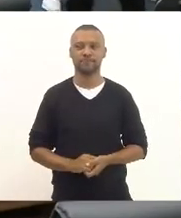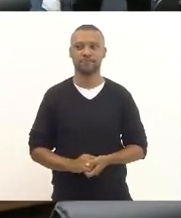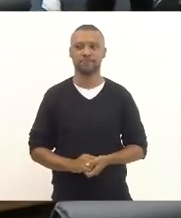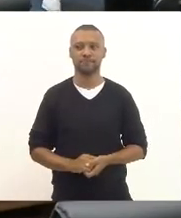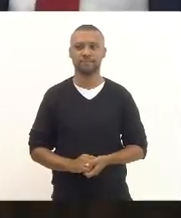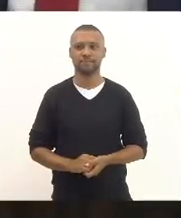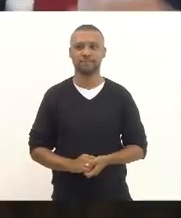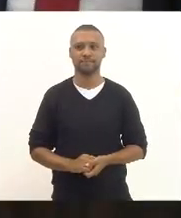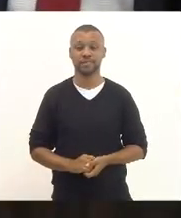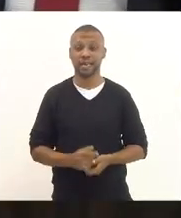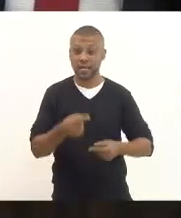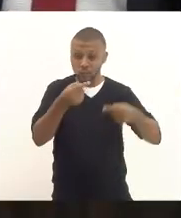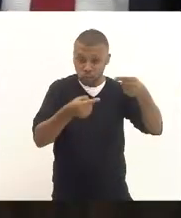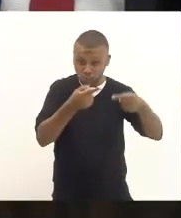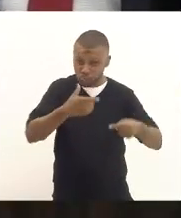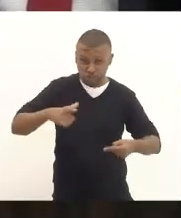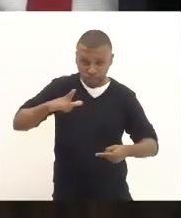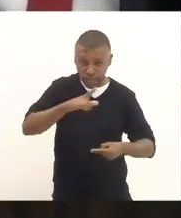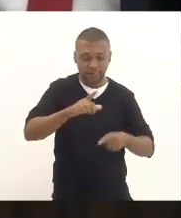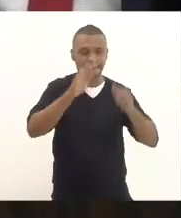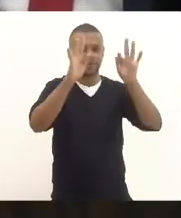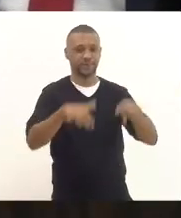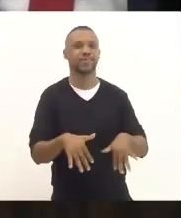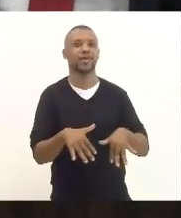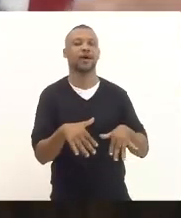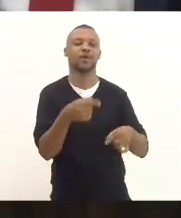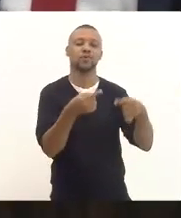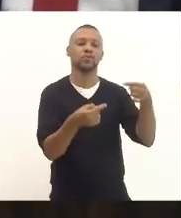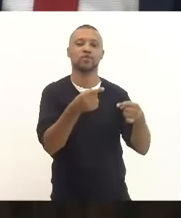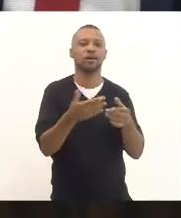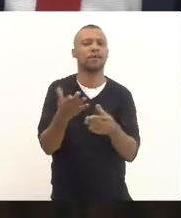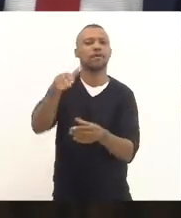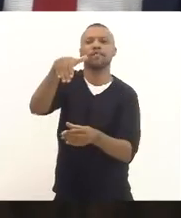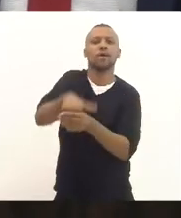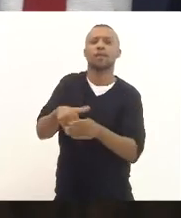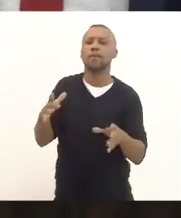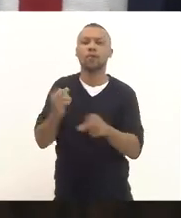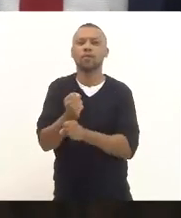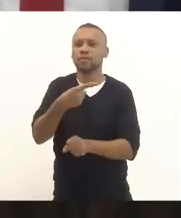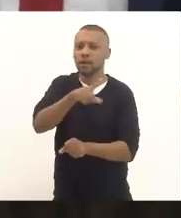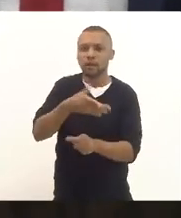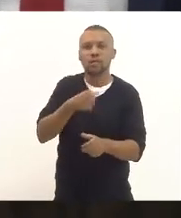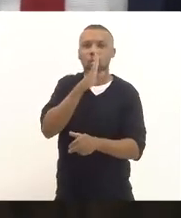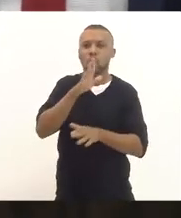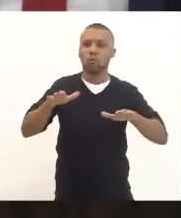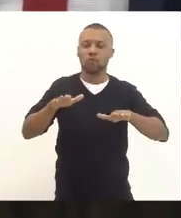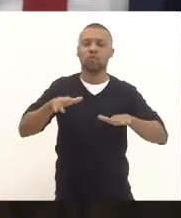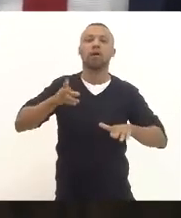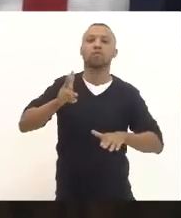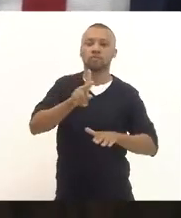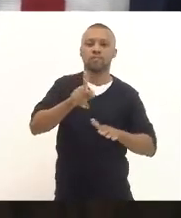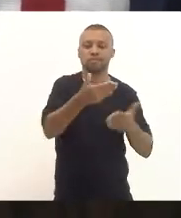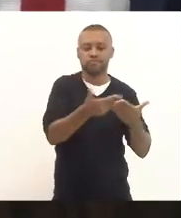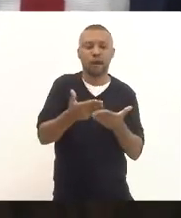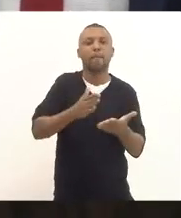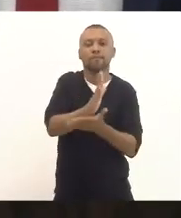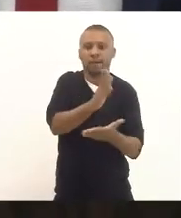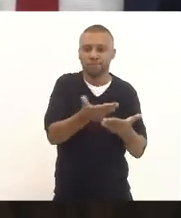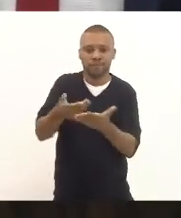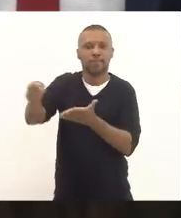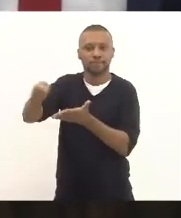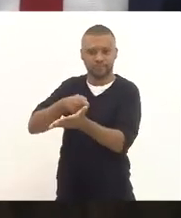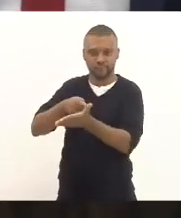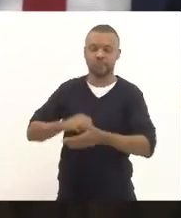eu não vendo que aqui é discutir encerrada a discussão em votação seus que aprovam permaneçam Como estão aprovada vai à promulgação